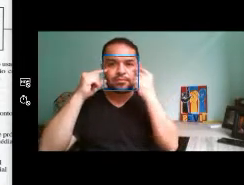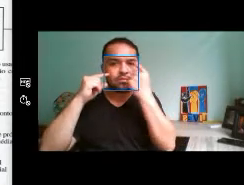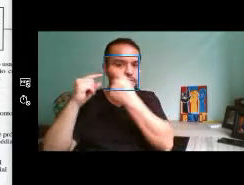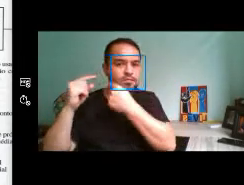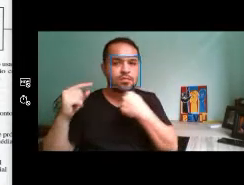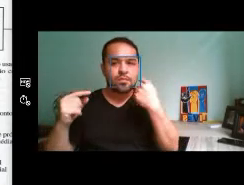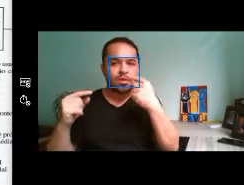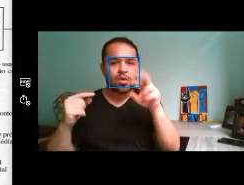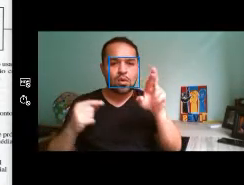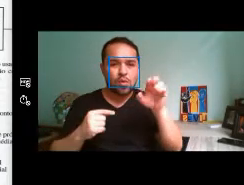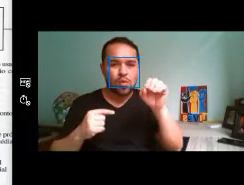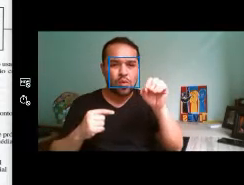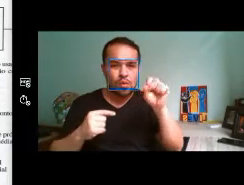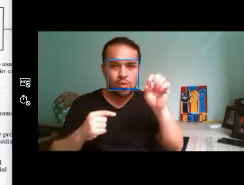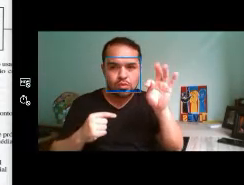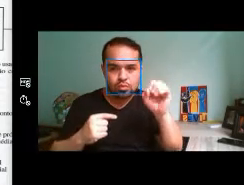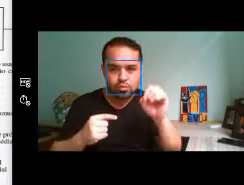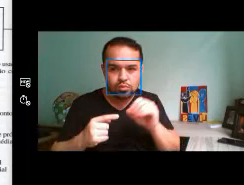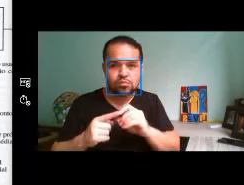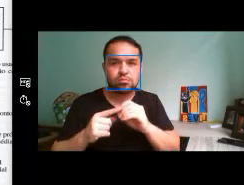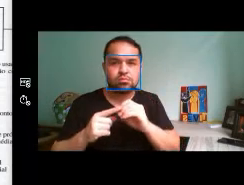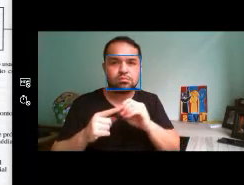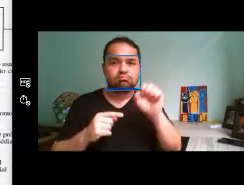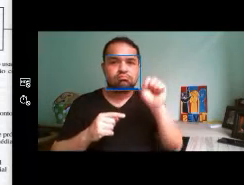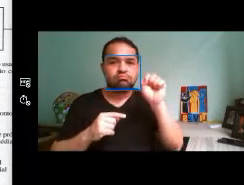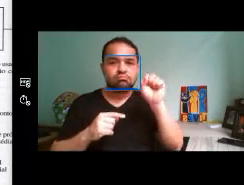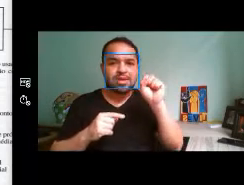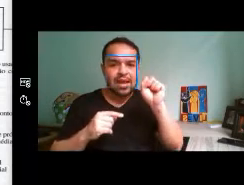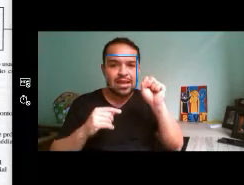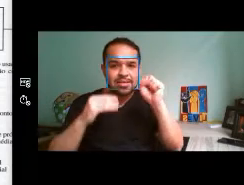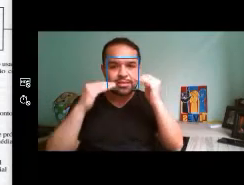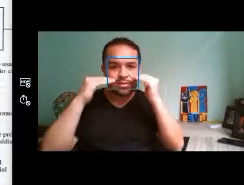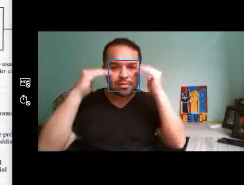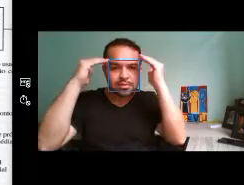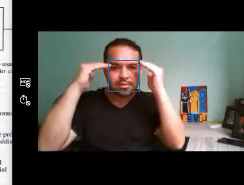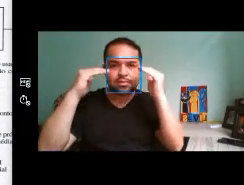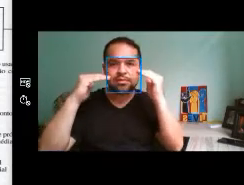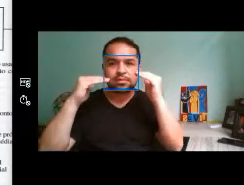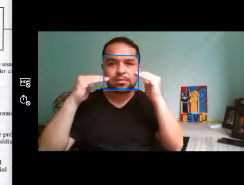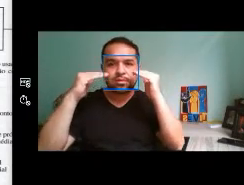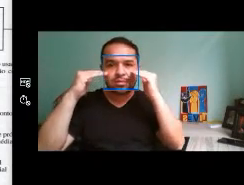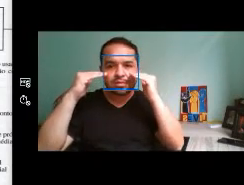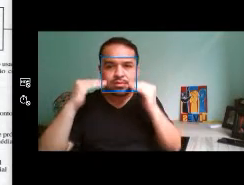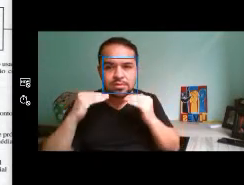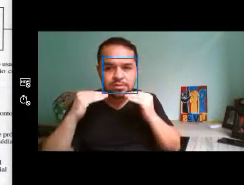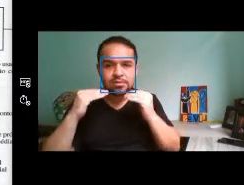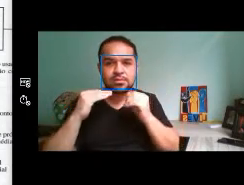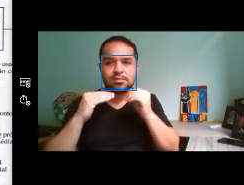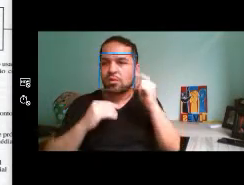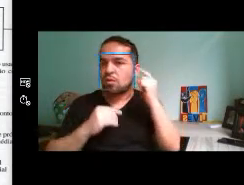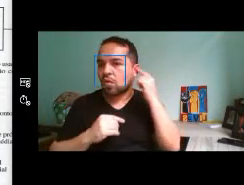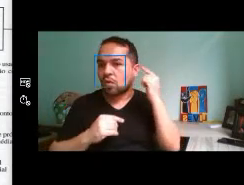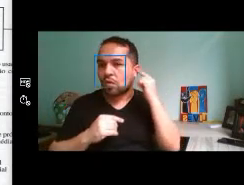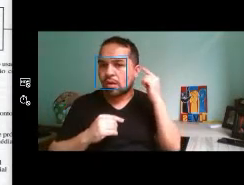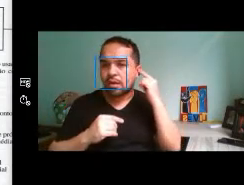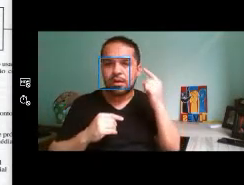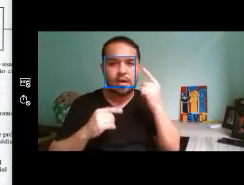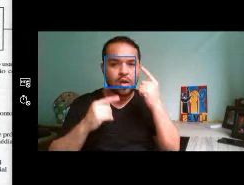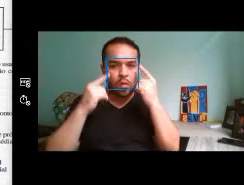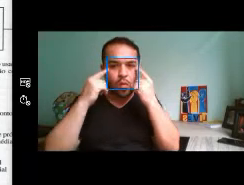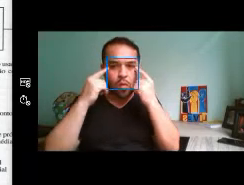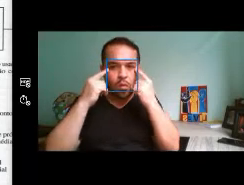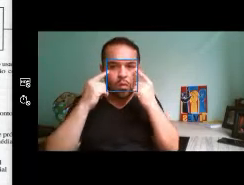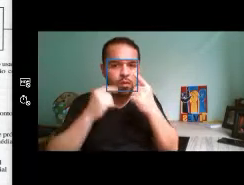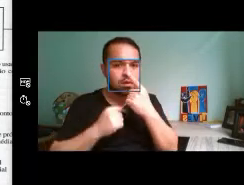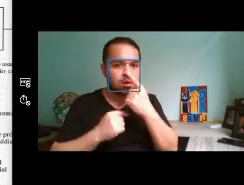caso C de cabeça, e depois eu vou colocar do lado o subponto. Então eu vou colocar orelha,